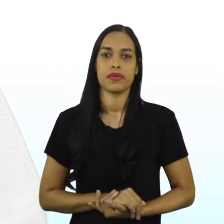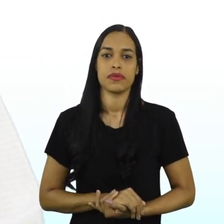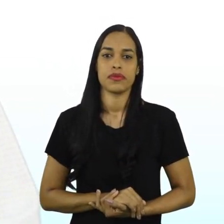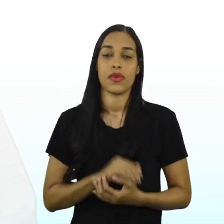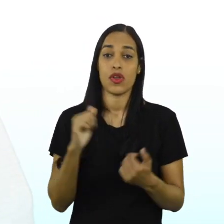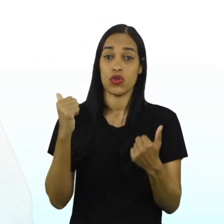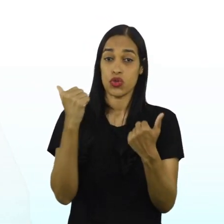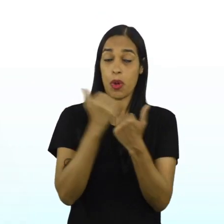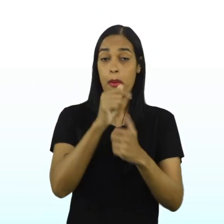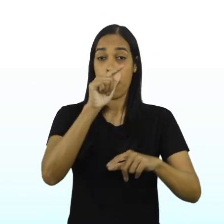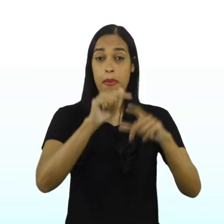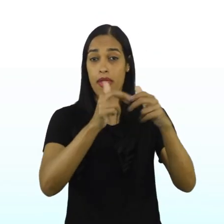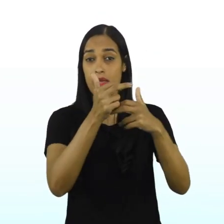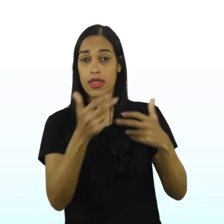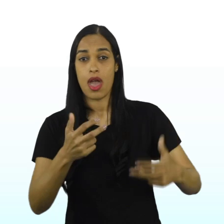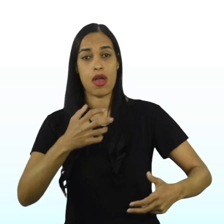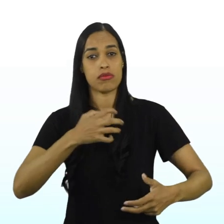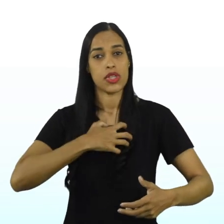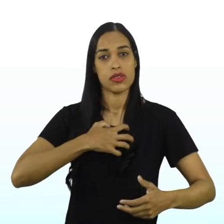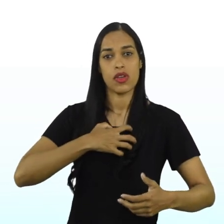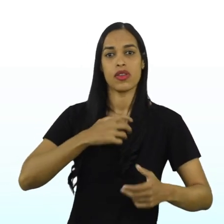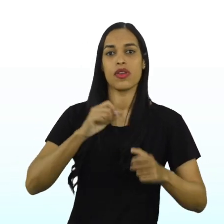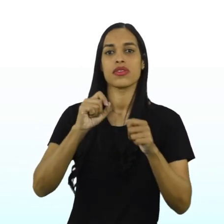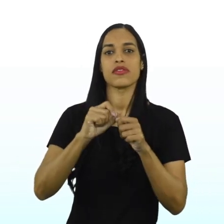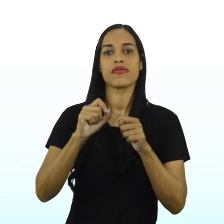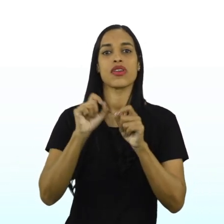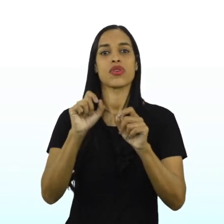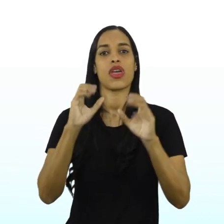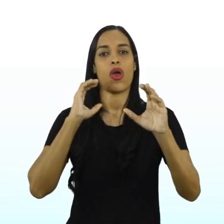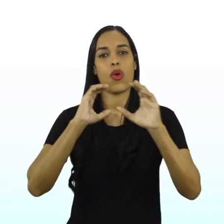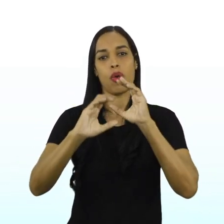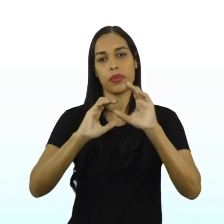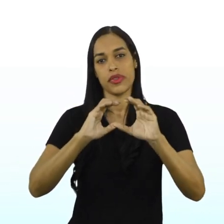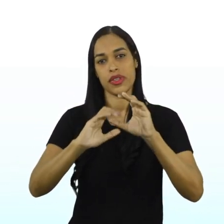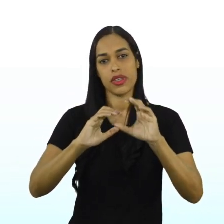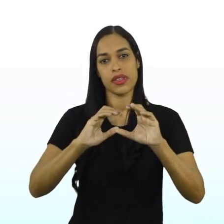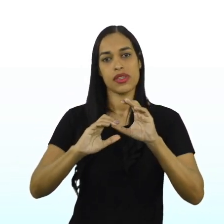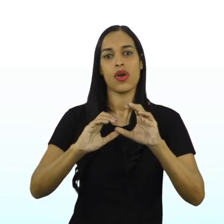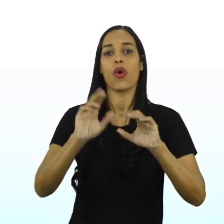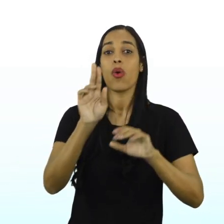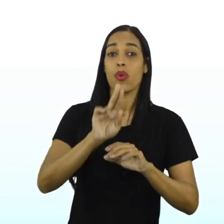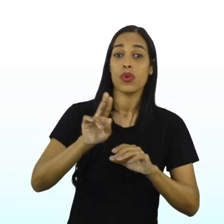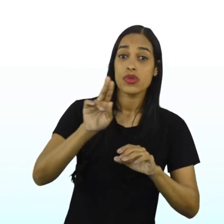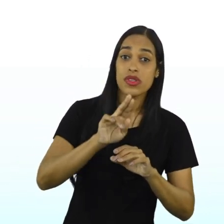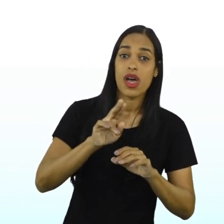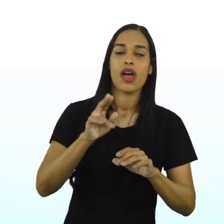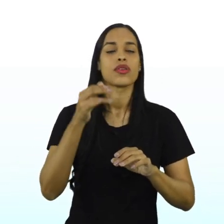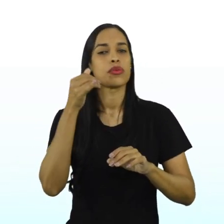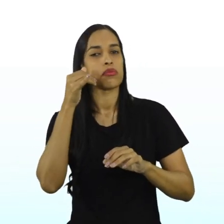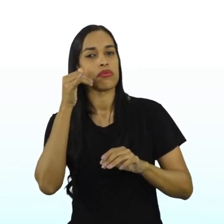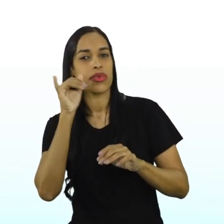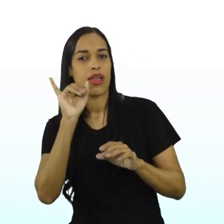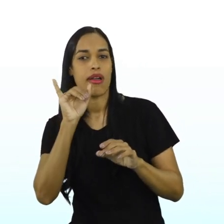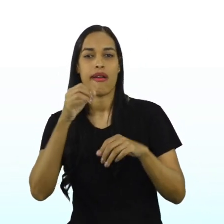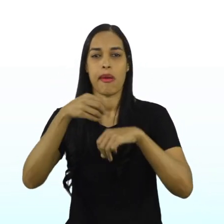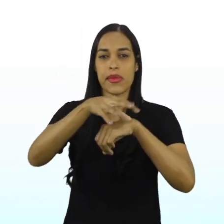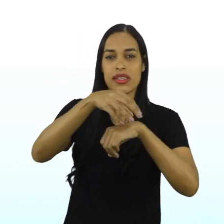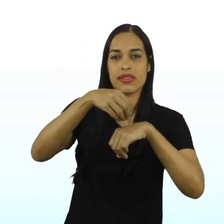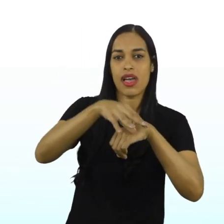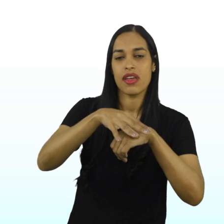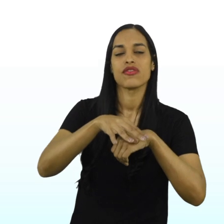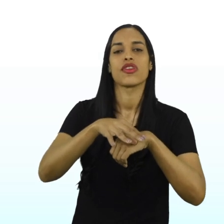canal, suporte material ou sensorial através do qual se faz a comunicação, meio utilizado para evitar o sinal de um emissor a um